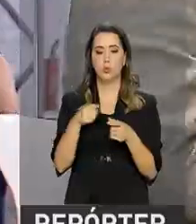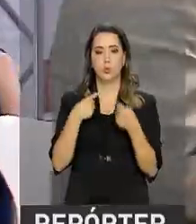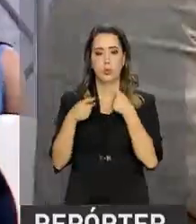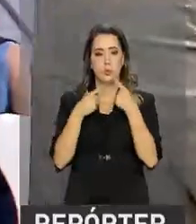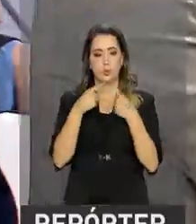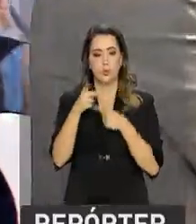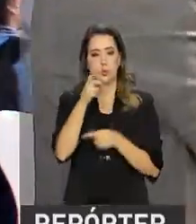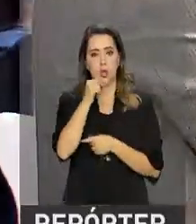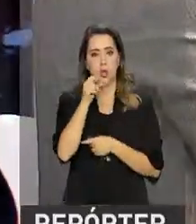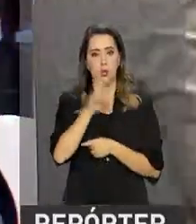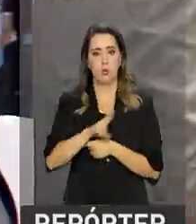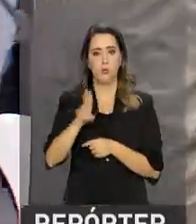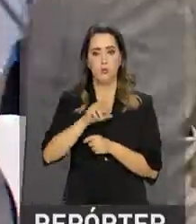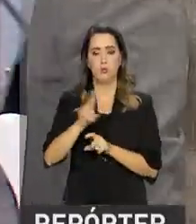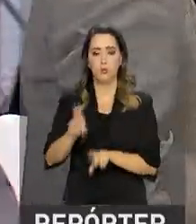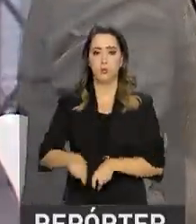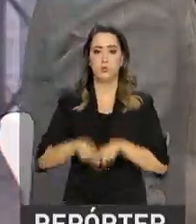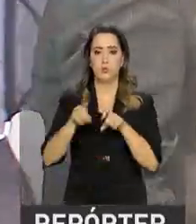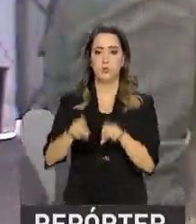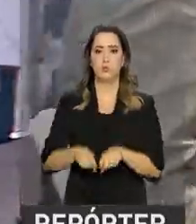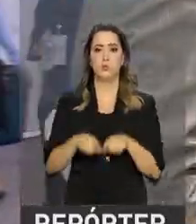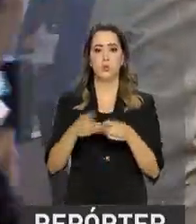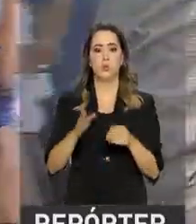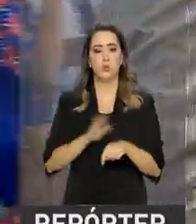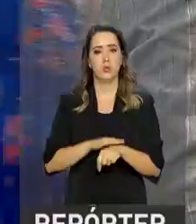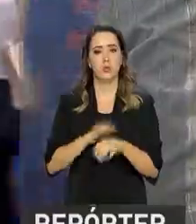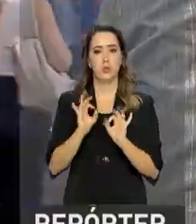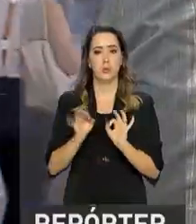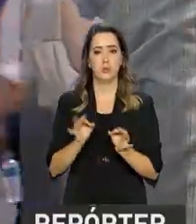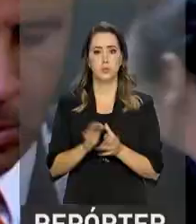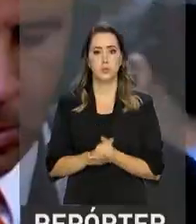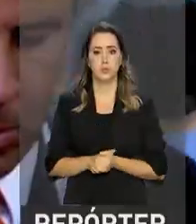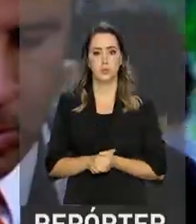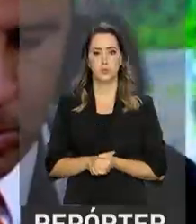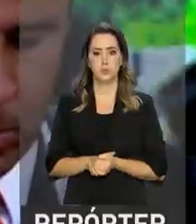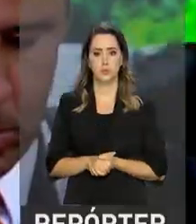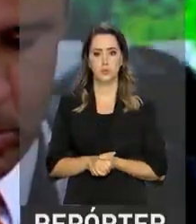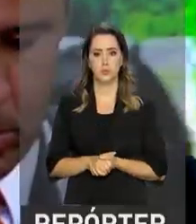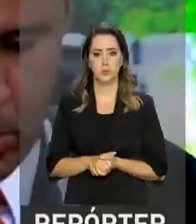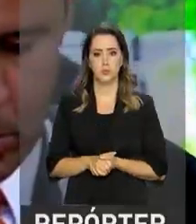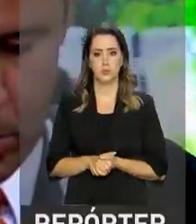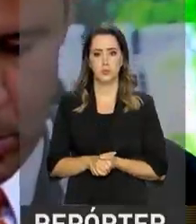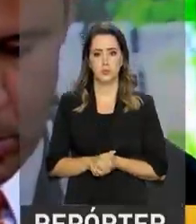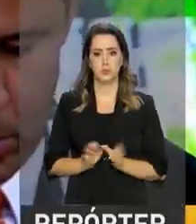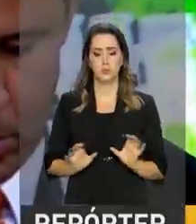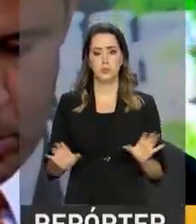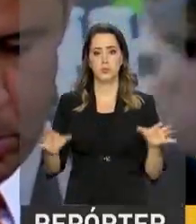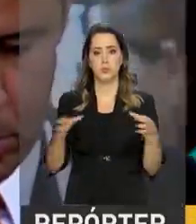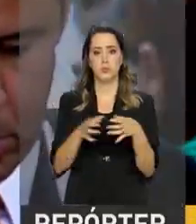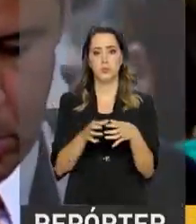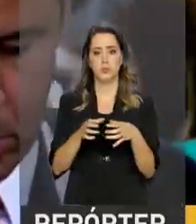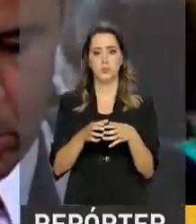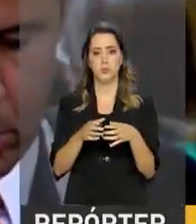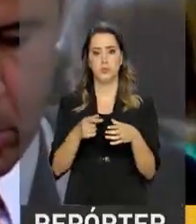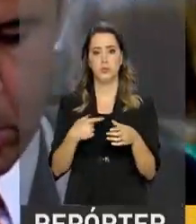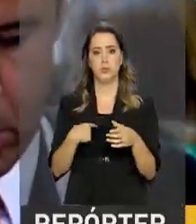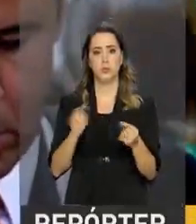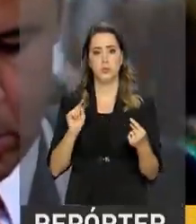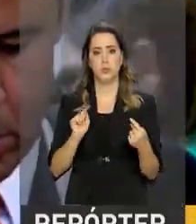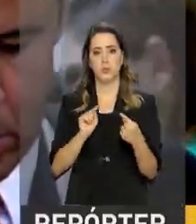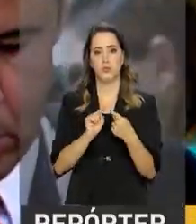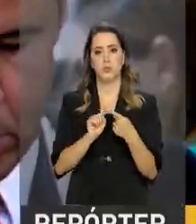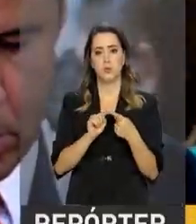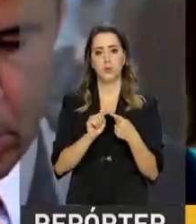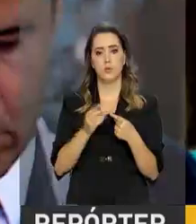A ideia é que os agricultores tenham água em momentos de estiagem. A CNA, com essa comissão, vai tentar mais,